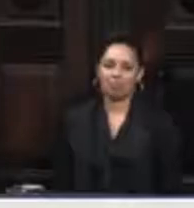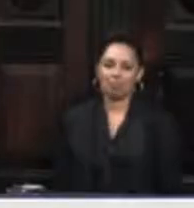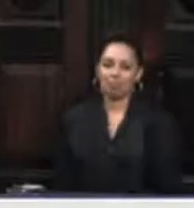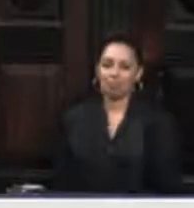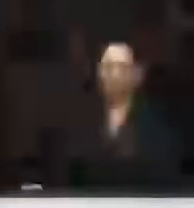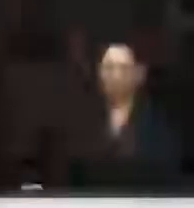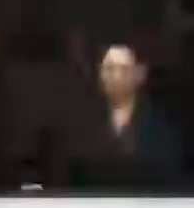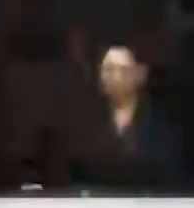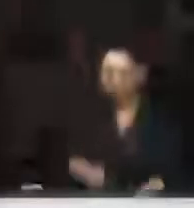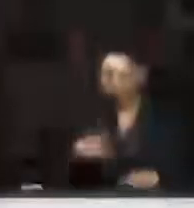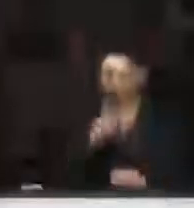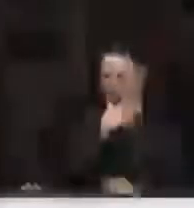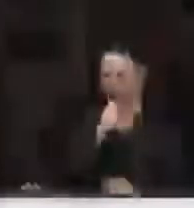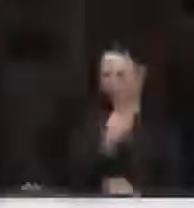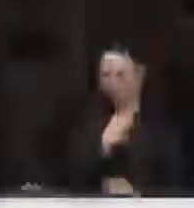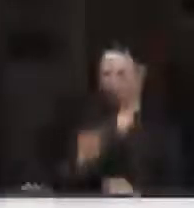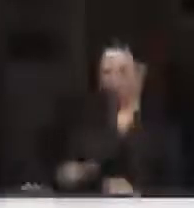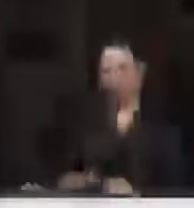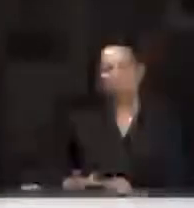Senhor presidente,